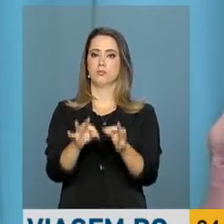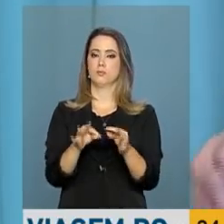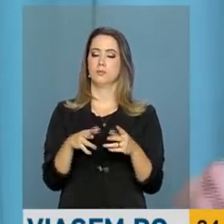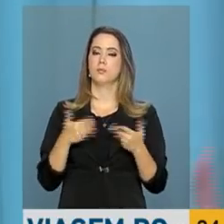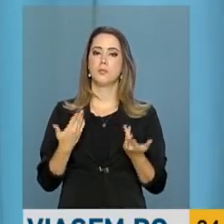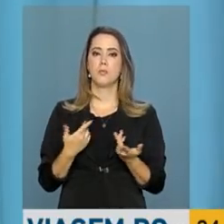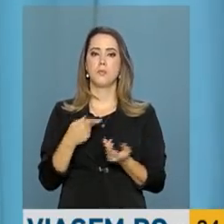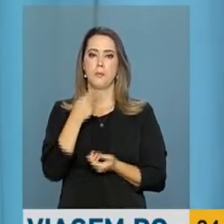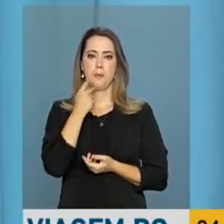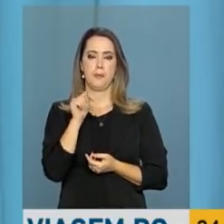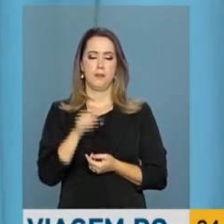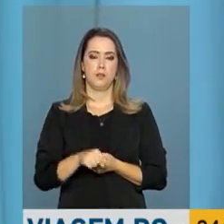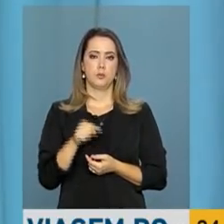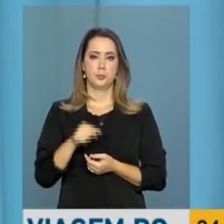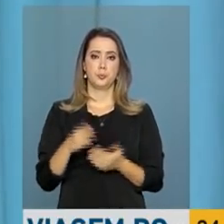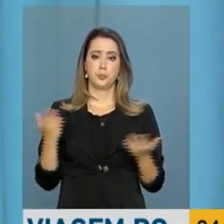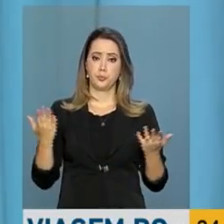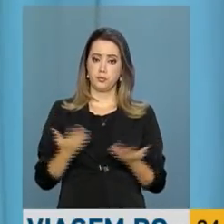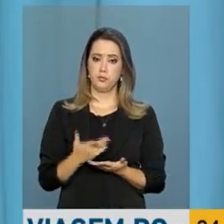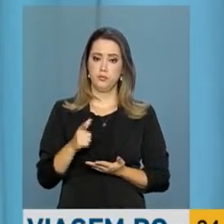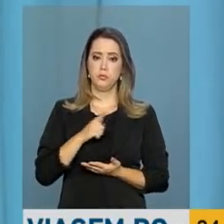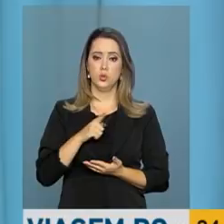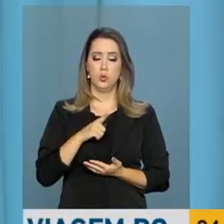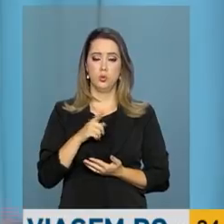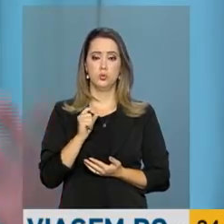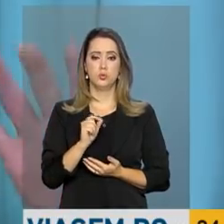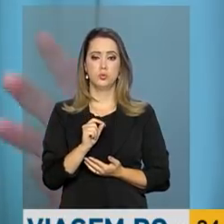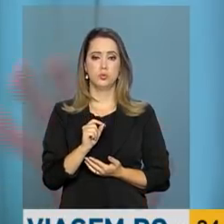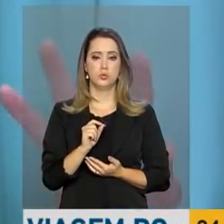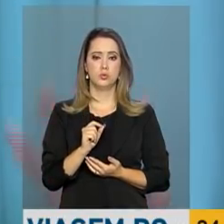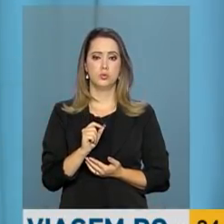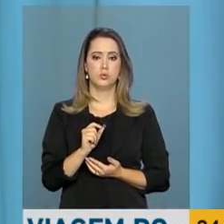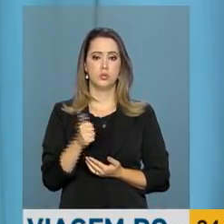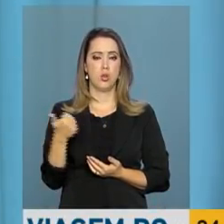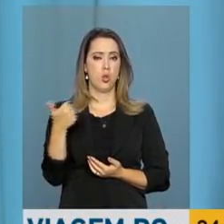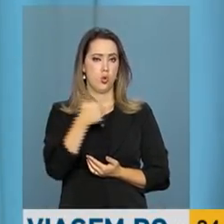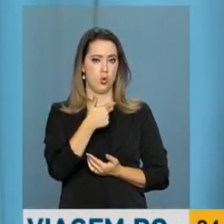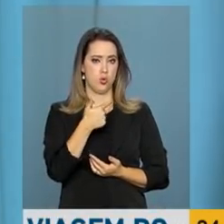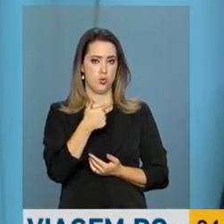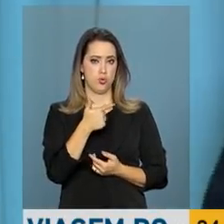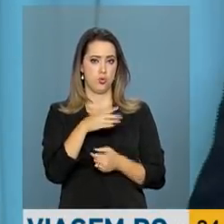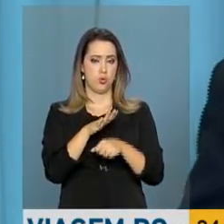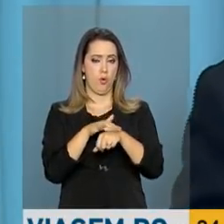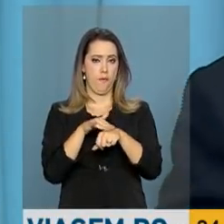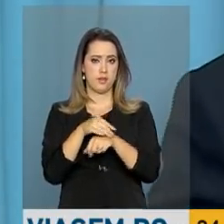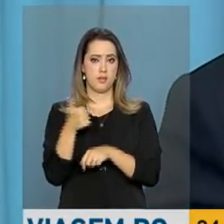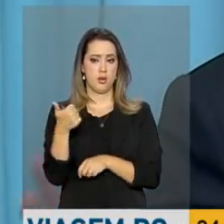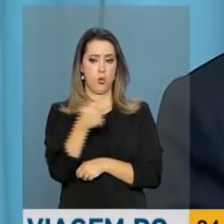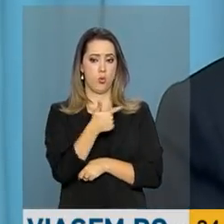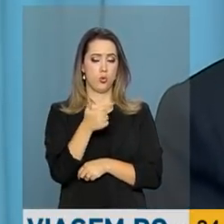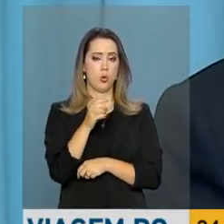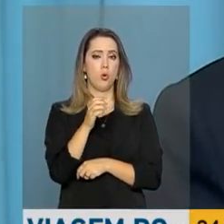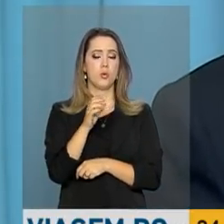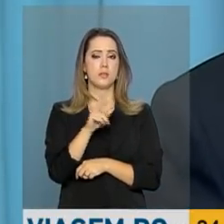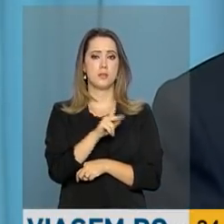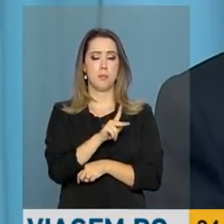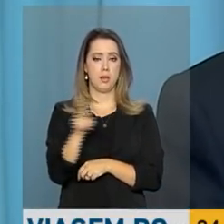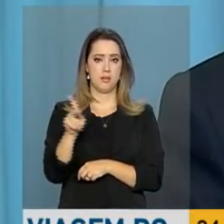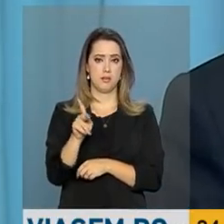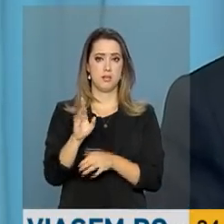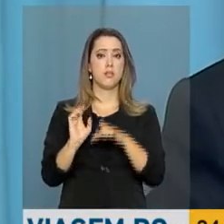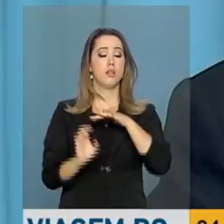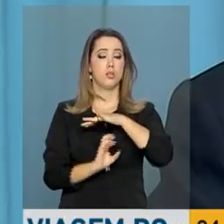Eu até registro que hoje eu atendi cerca de 12 presidentes de grandes empresas